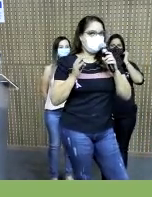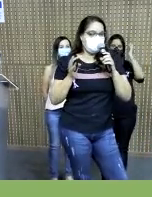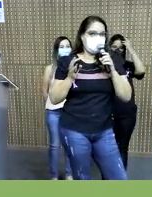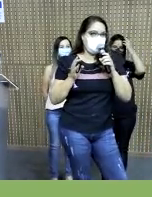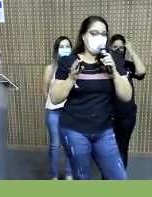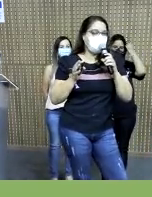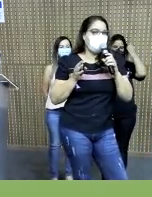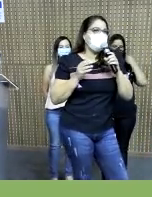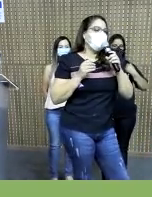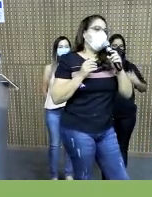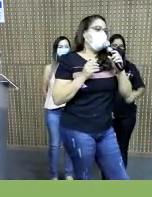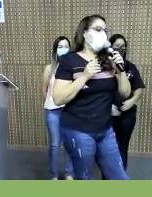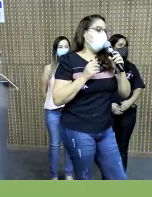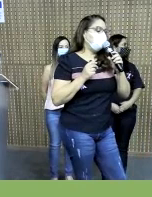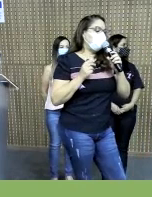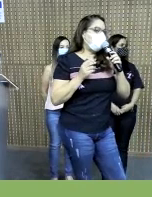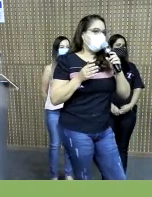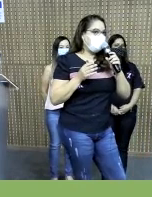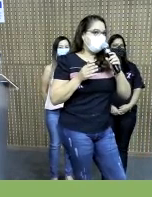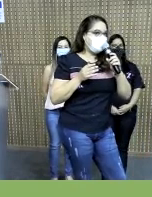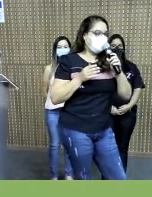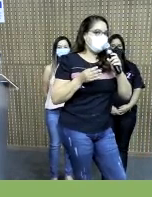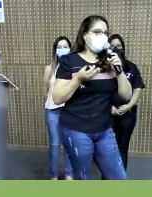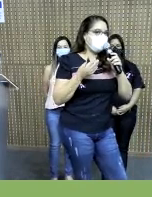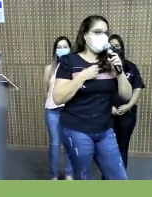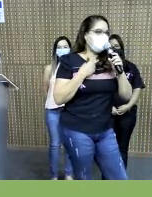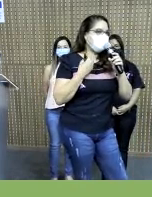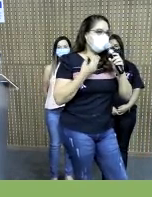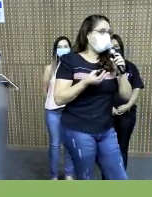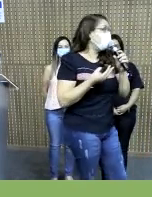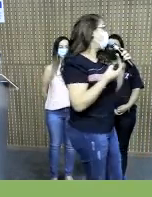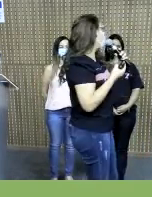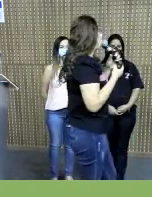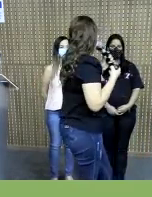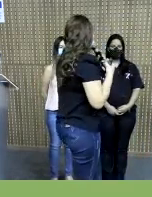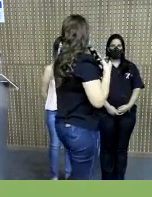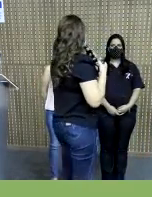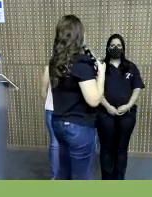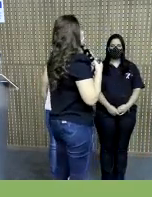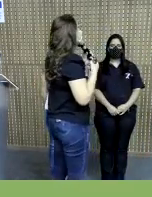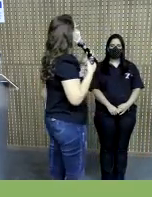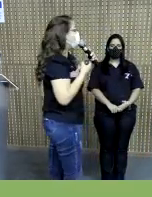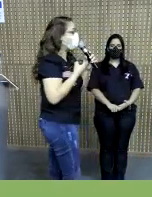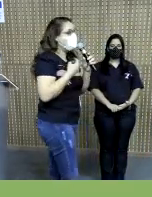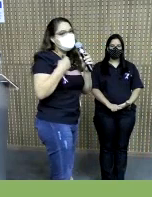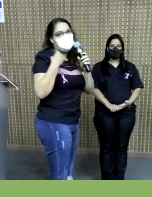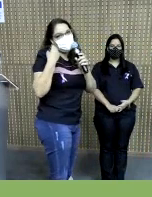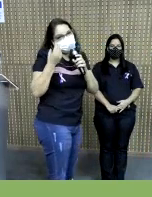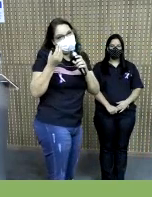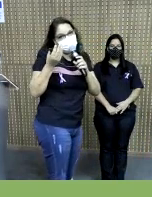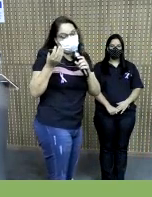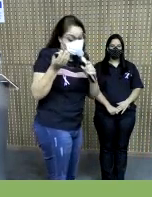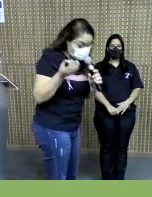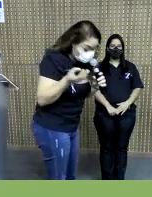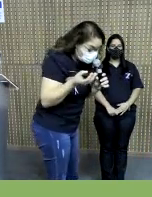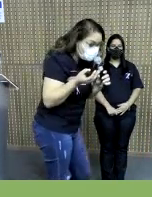todos, tá? Então, vale a pena lembrar isso, que nós estamos aqui só representando, né? Seja o que